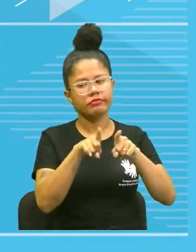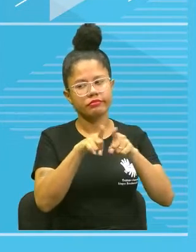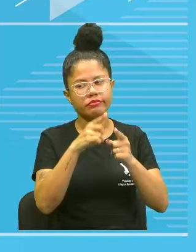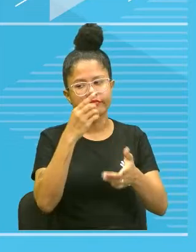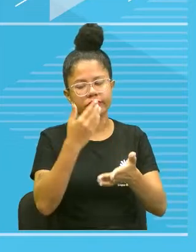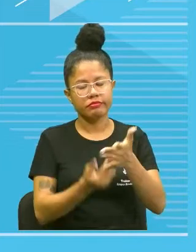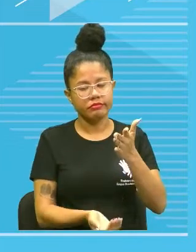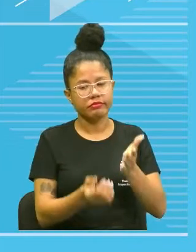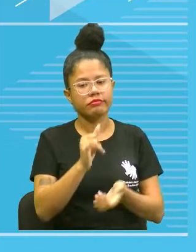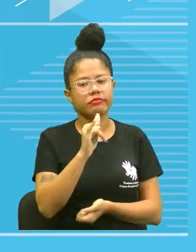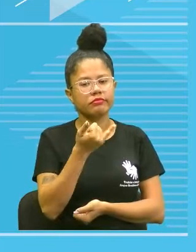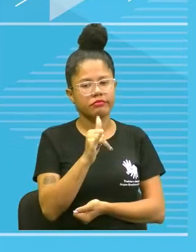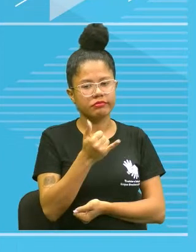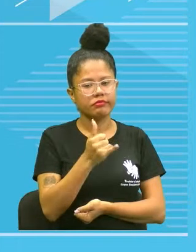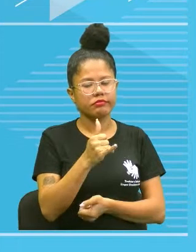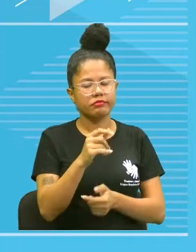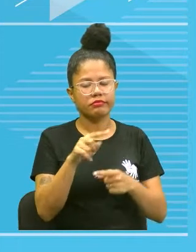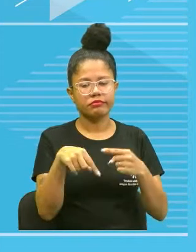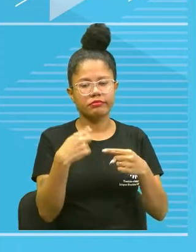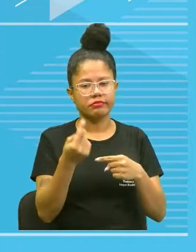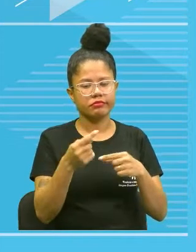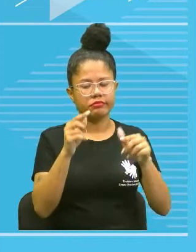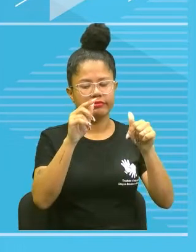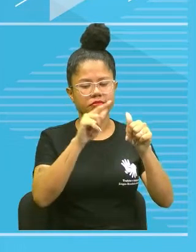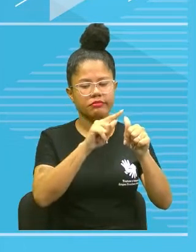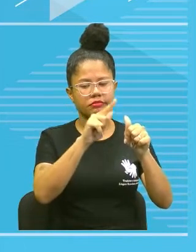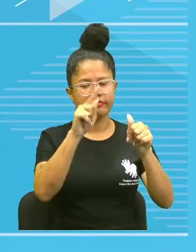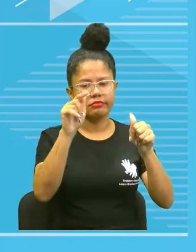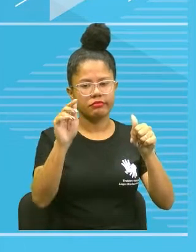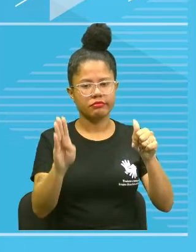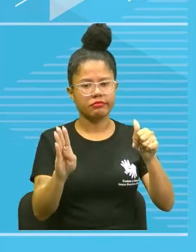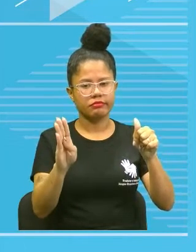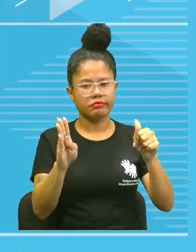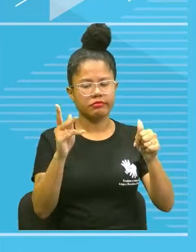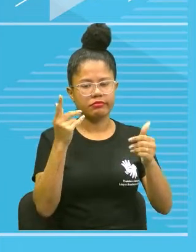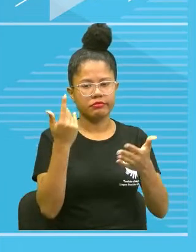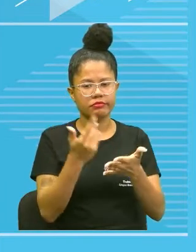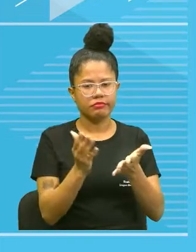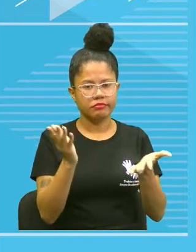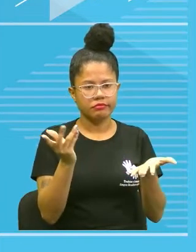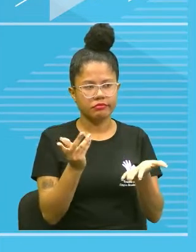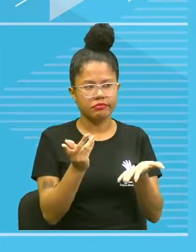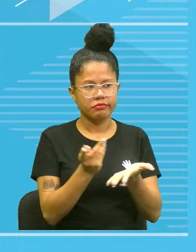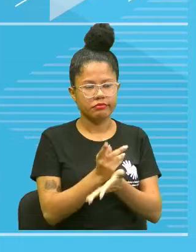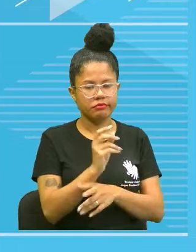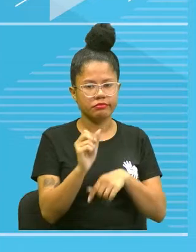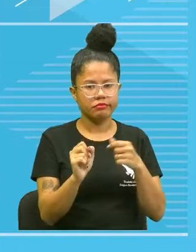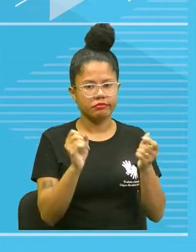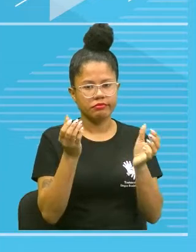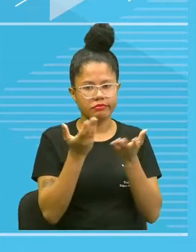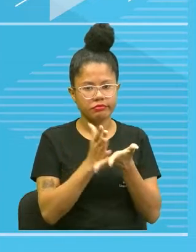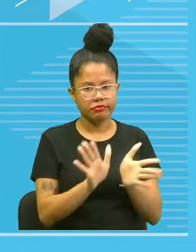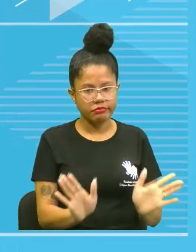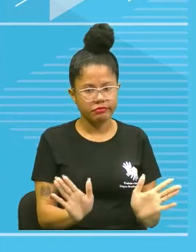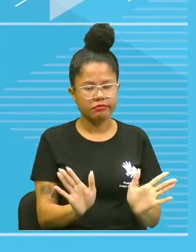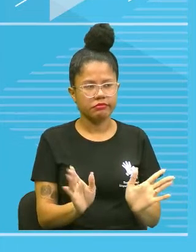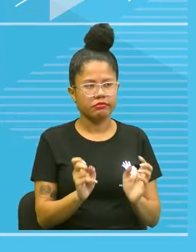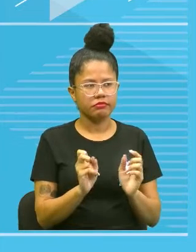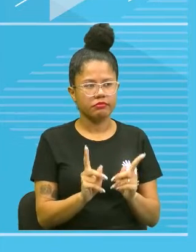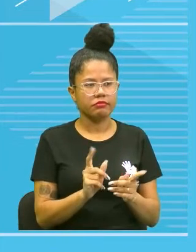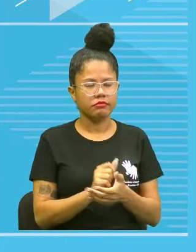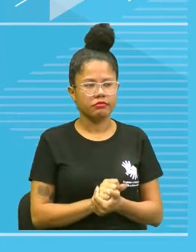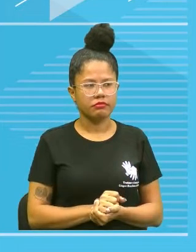bom? Ou seja, no fim das contas, acaba uma coisa pela outra. Isso é que é o movimento de ciclo